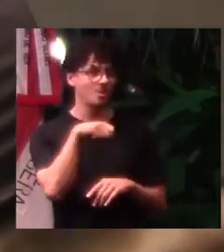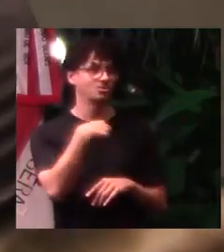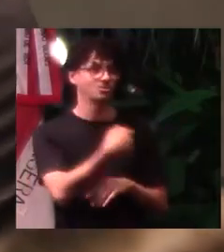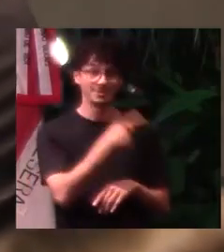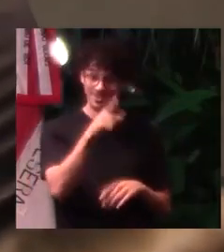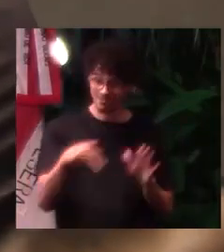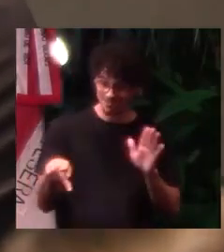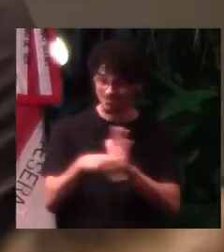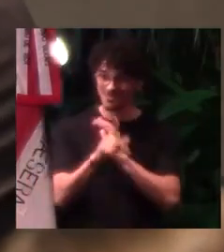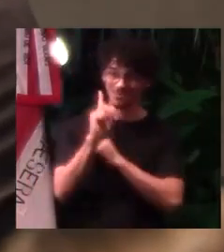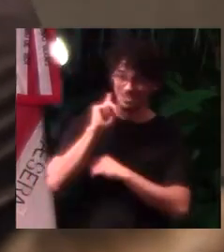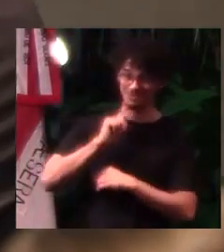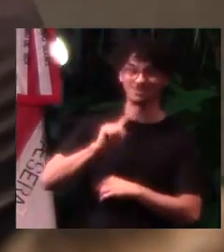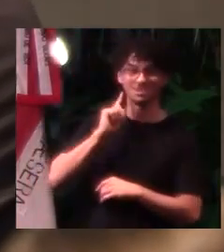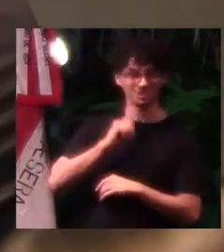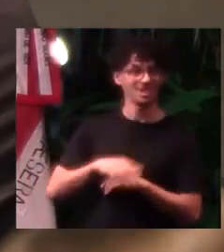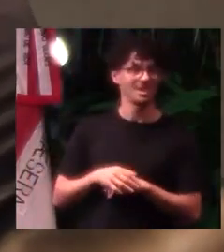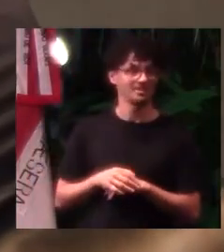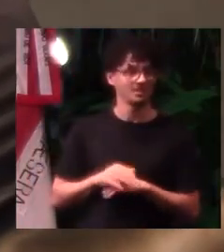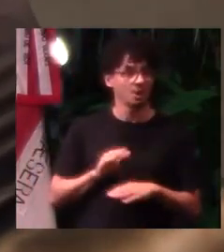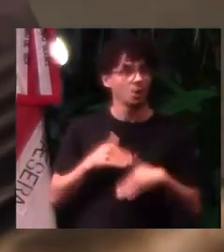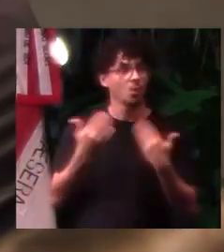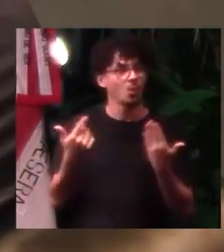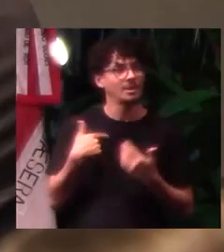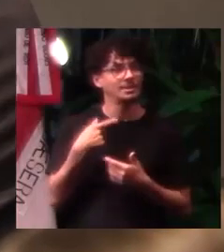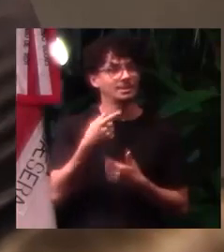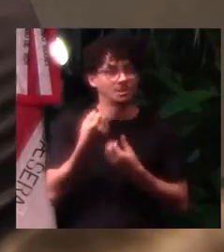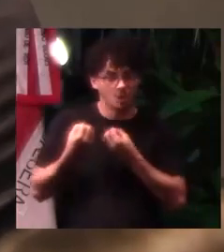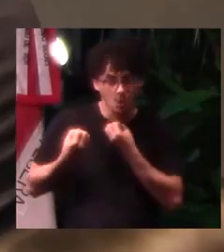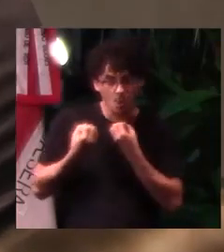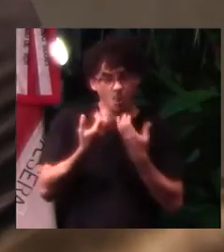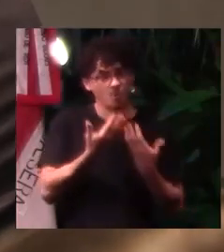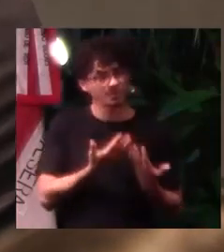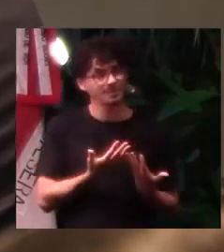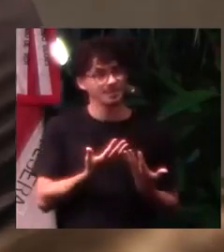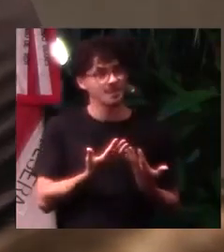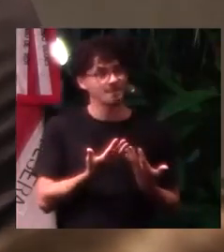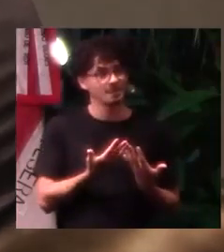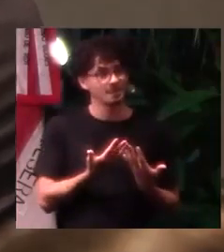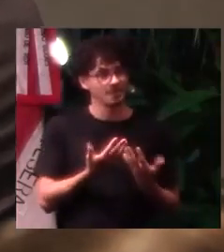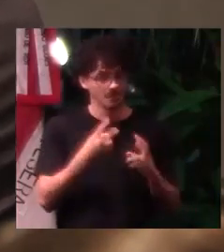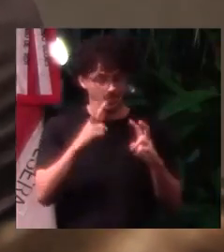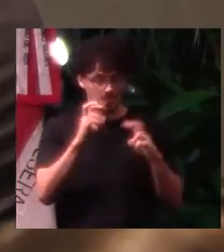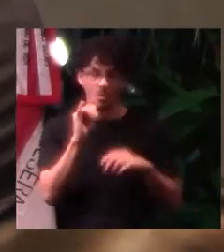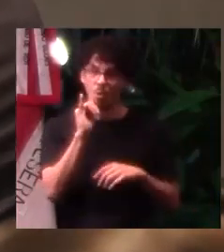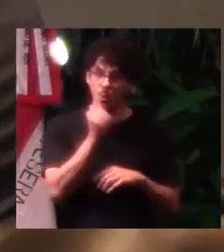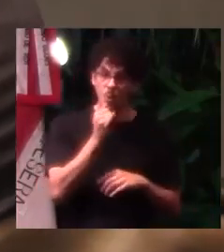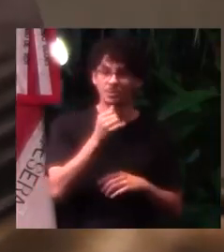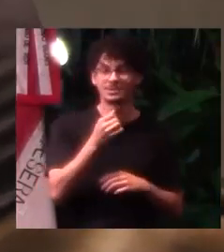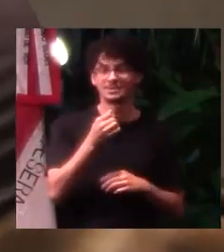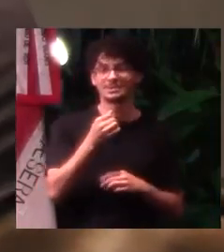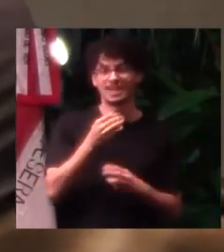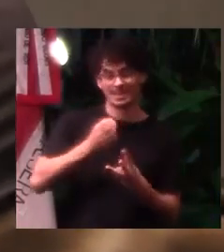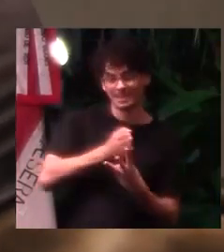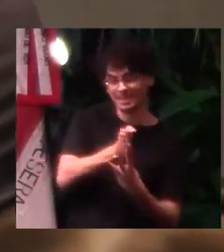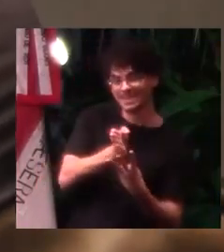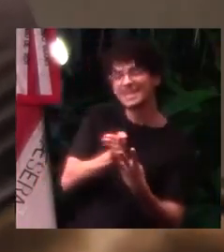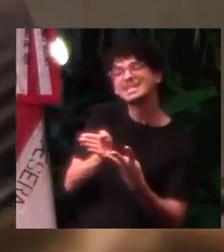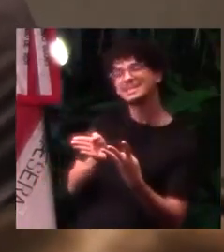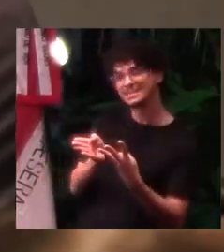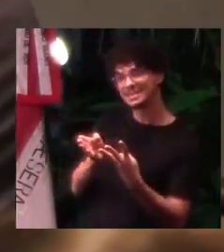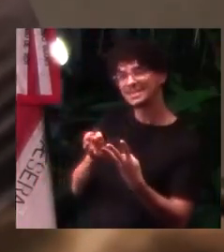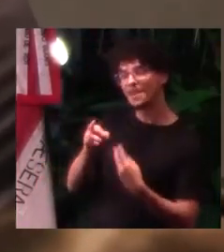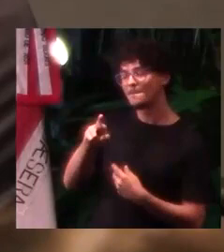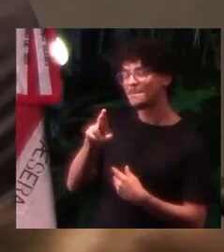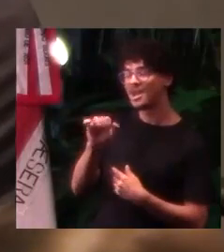Minas Gerais. E quando ele conta, né, por exemplo, sobre esse conto do da terceira margem, eu me recordo